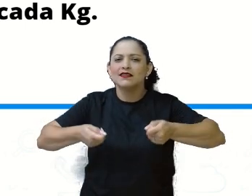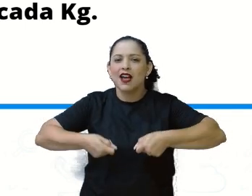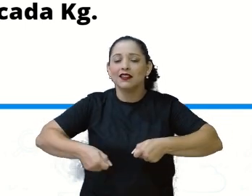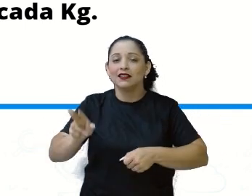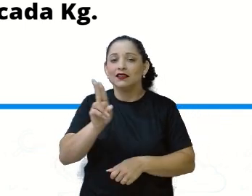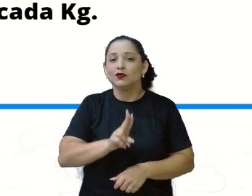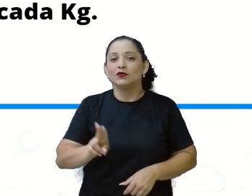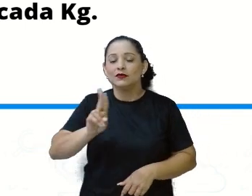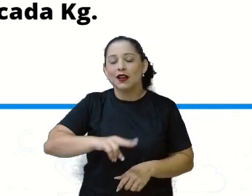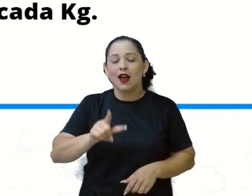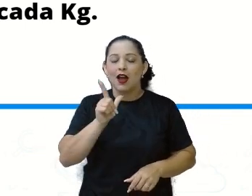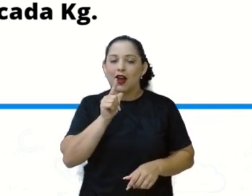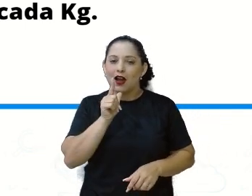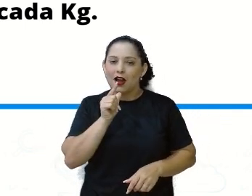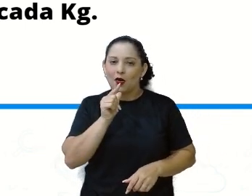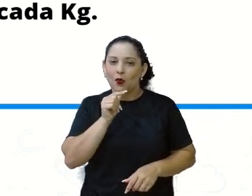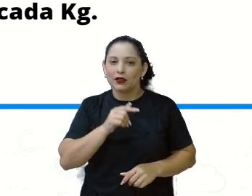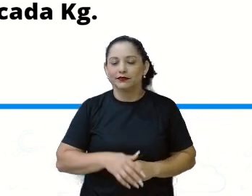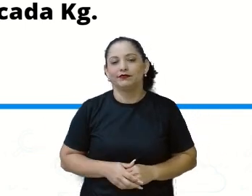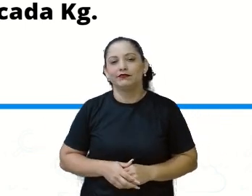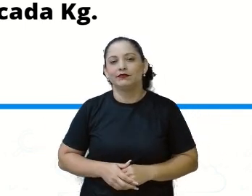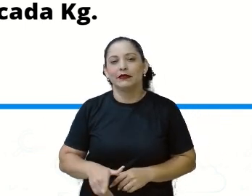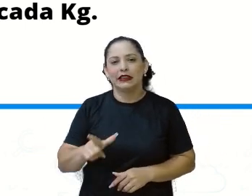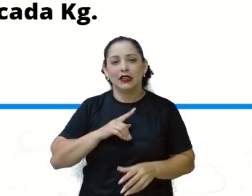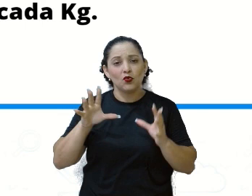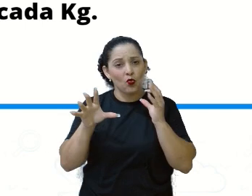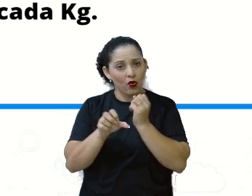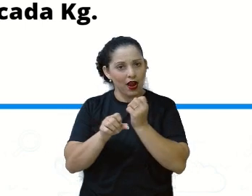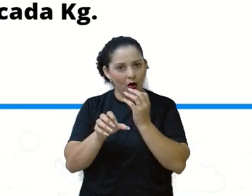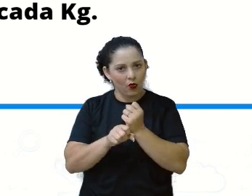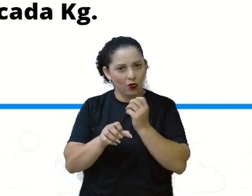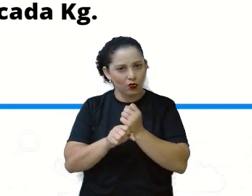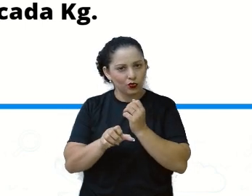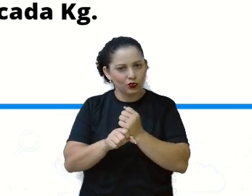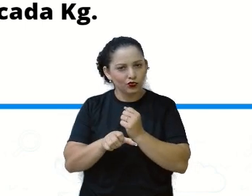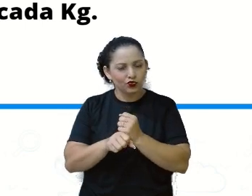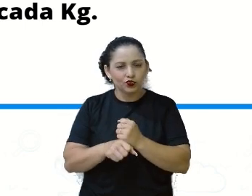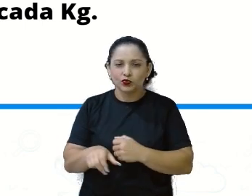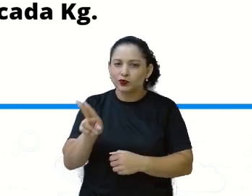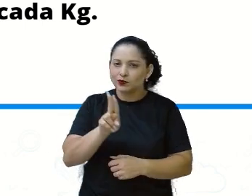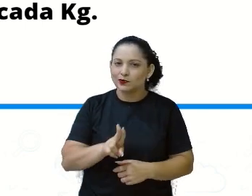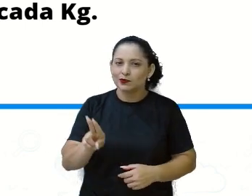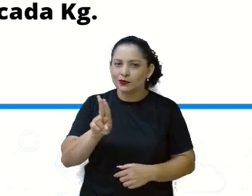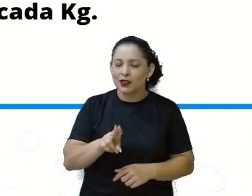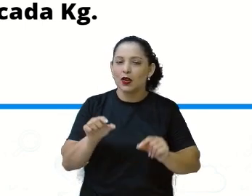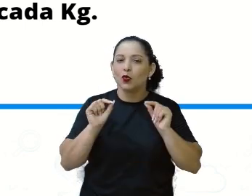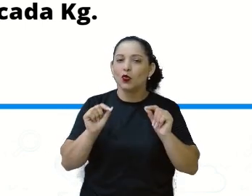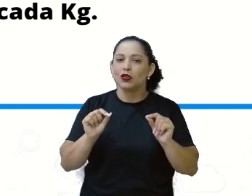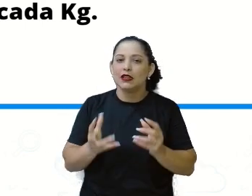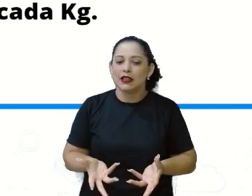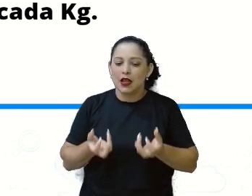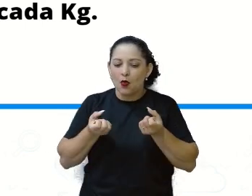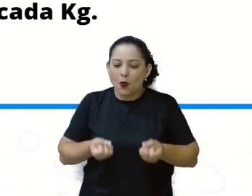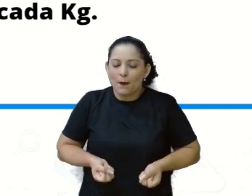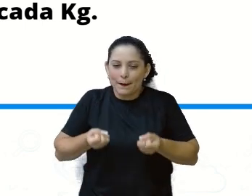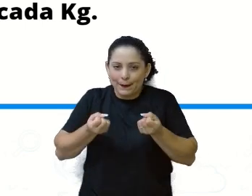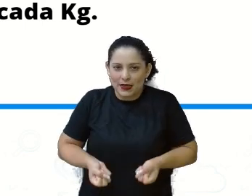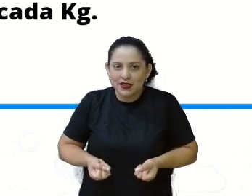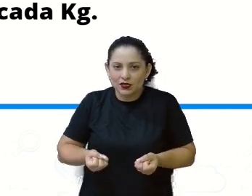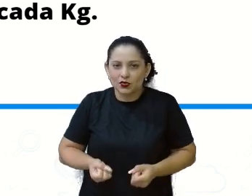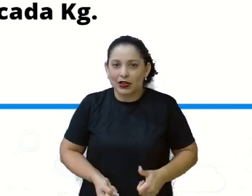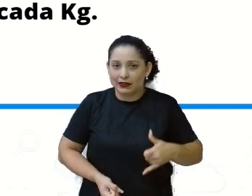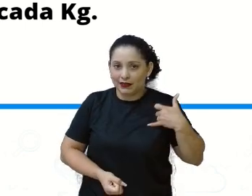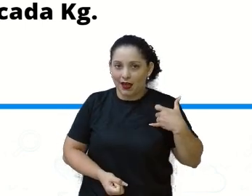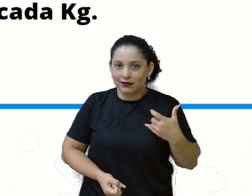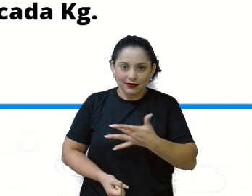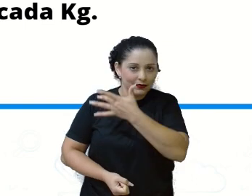água é através de um cálculo que leva em consideração o peso e a idade da pessoa.